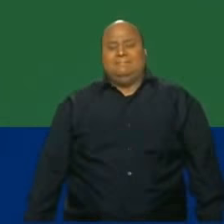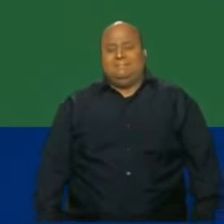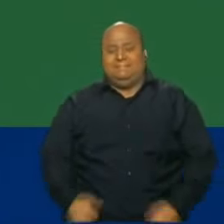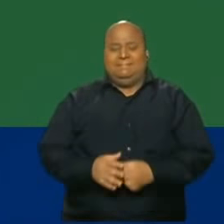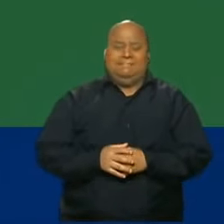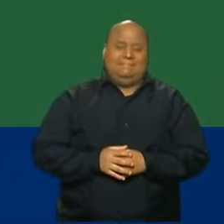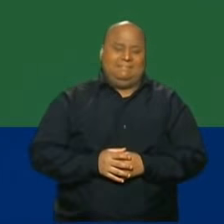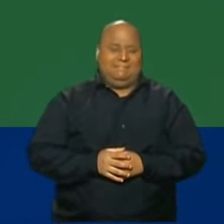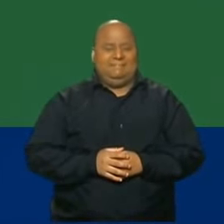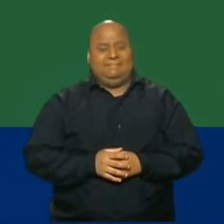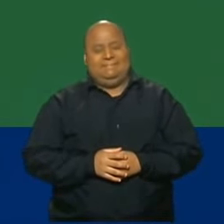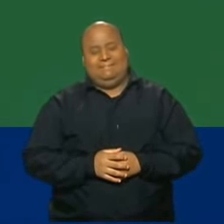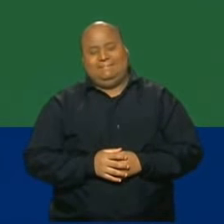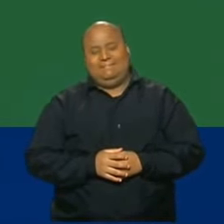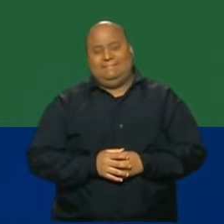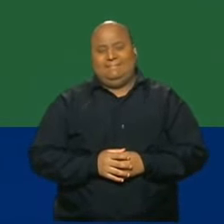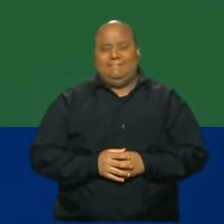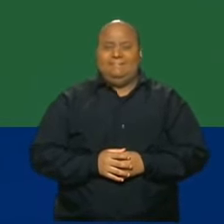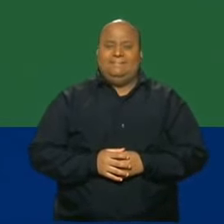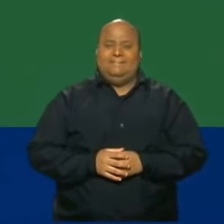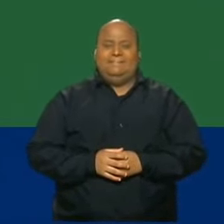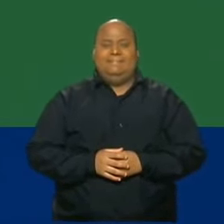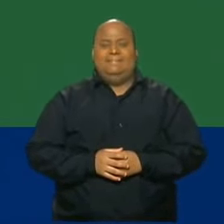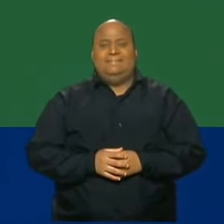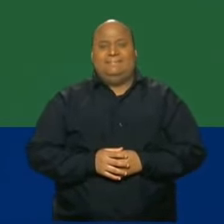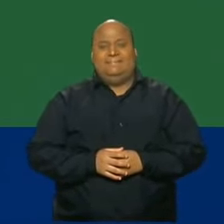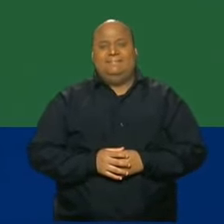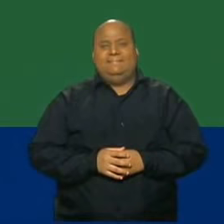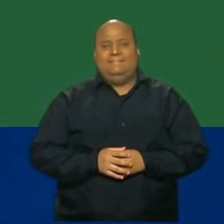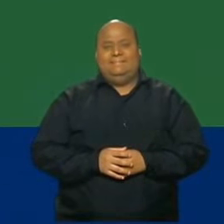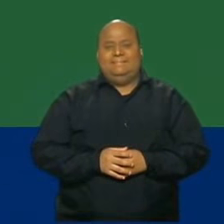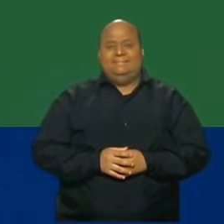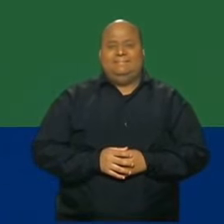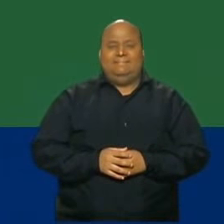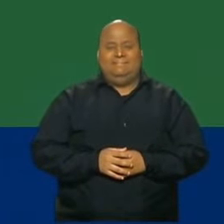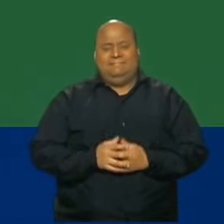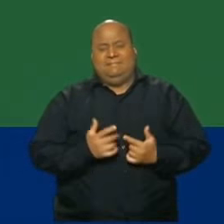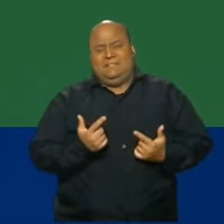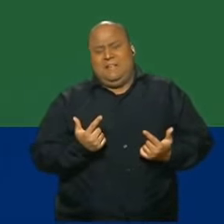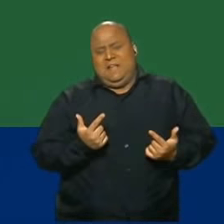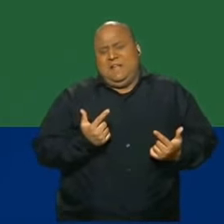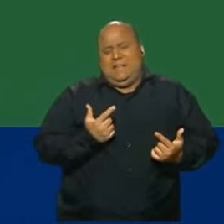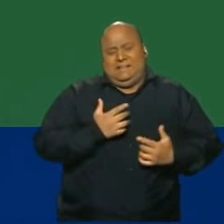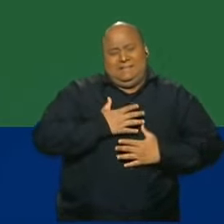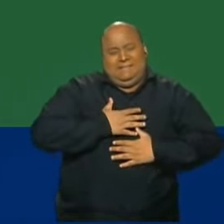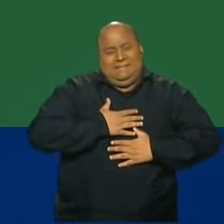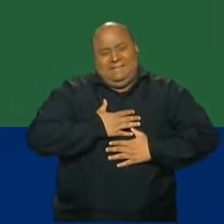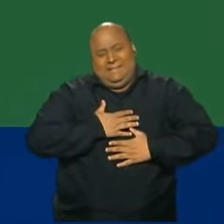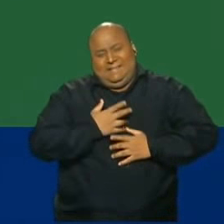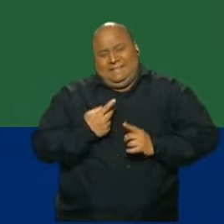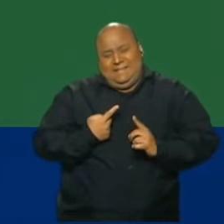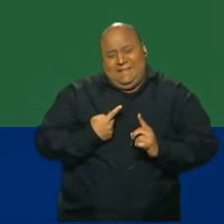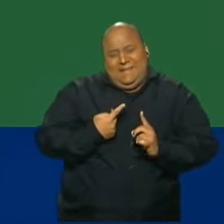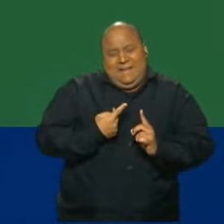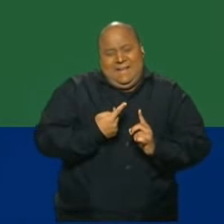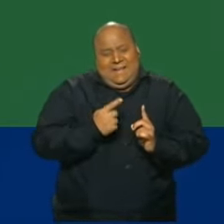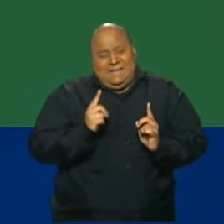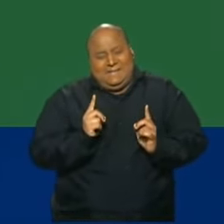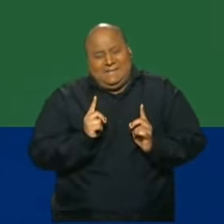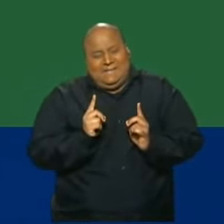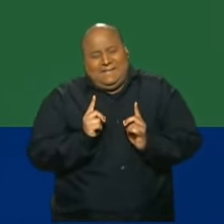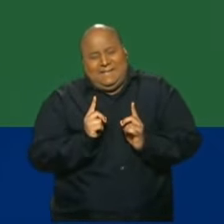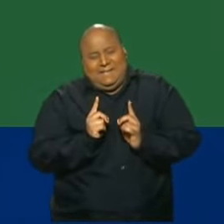cama, esquente no chuveiro. Que sorte a minha, ter você pra dividir dias